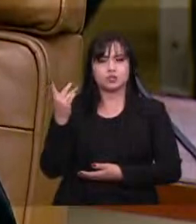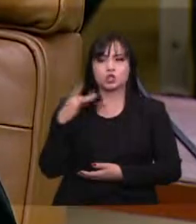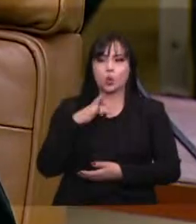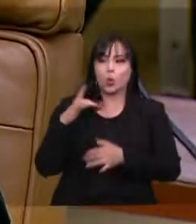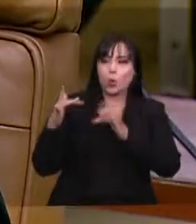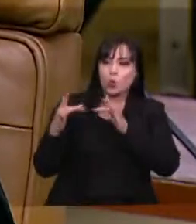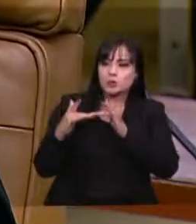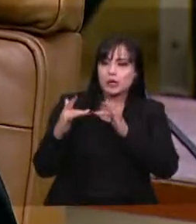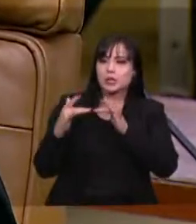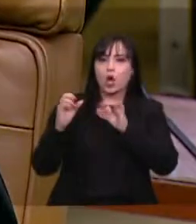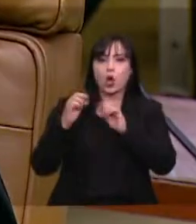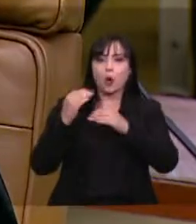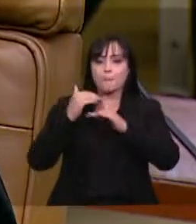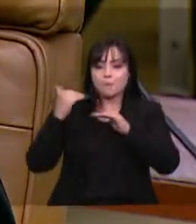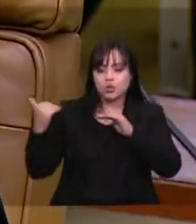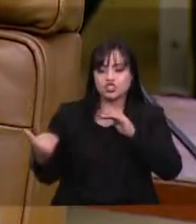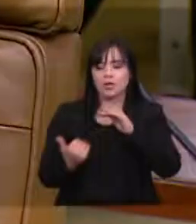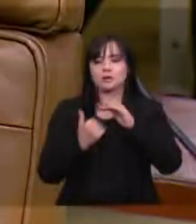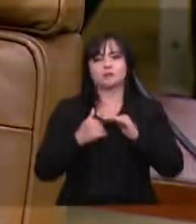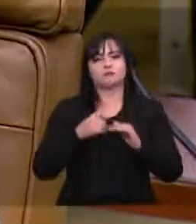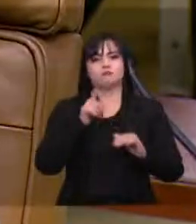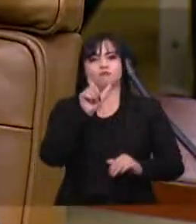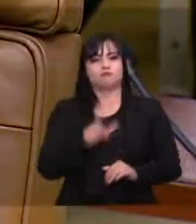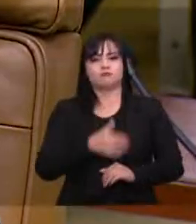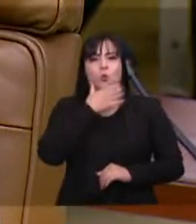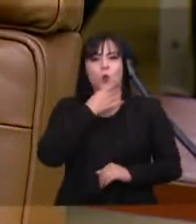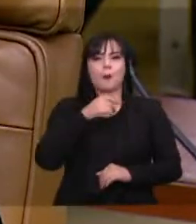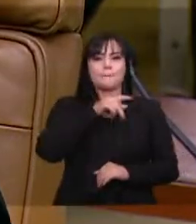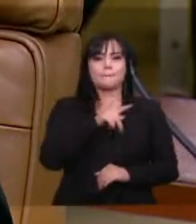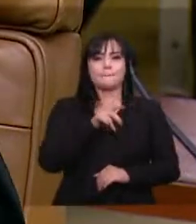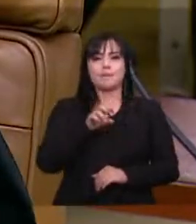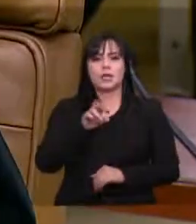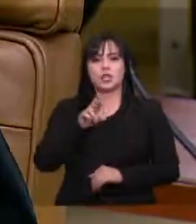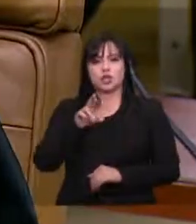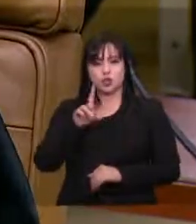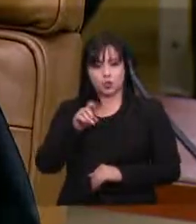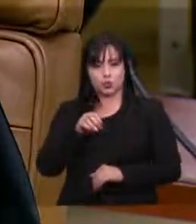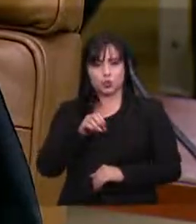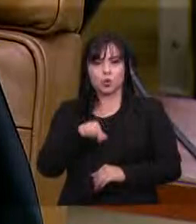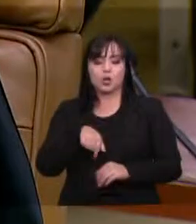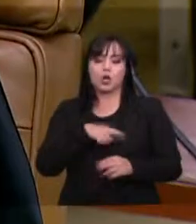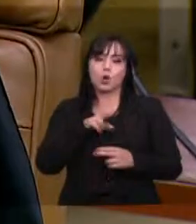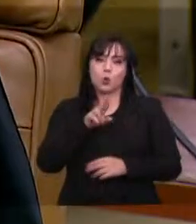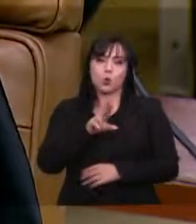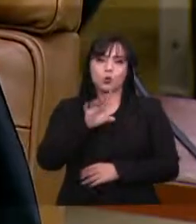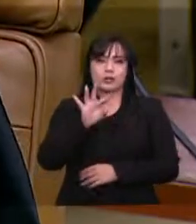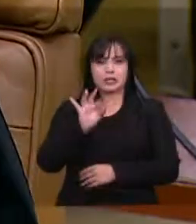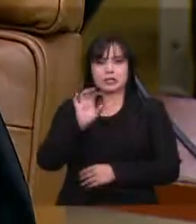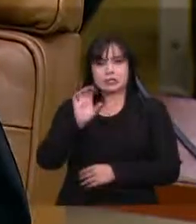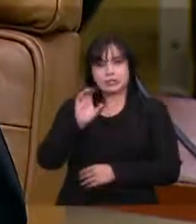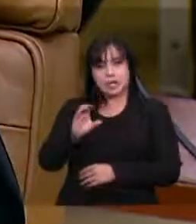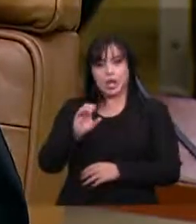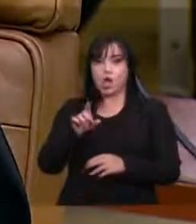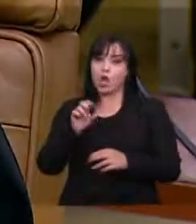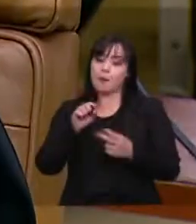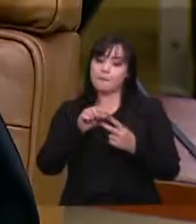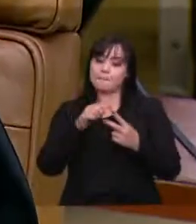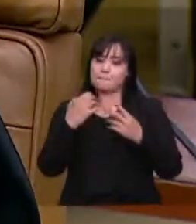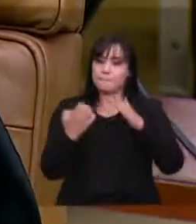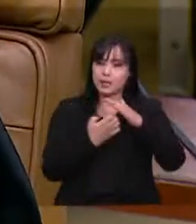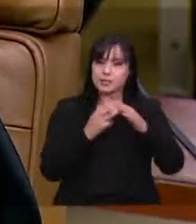ligados e subordinadas a Pedro Paulo com a o TSE com a BR distribuidor portanto